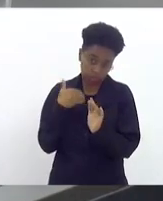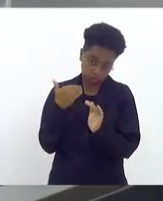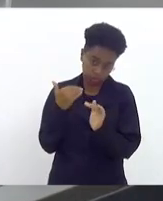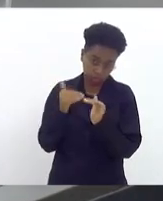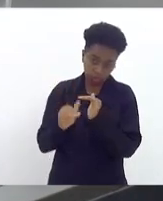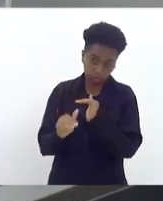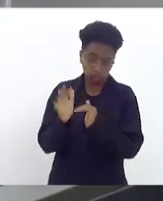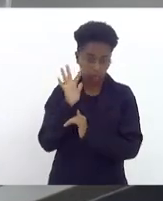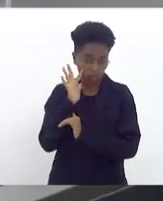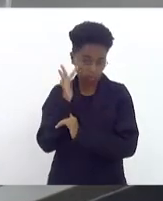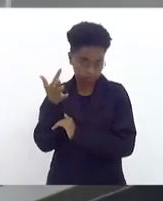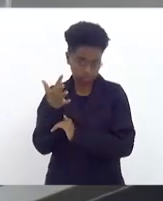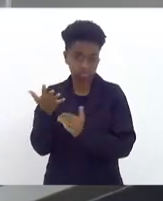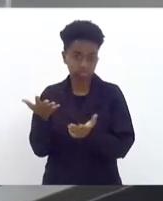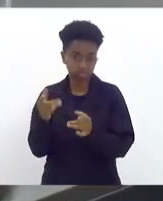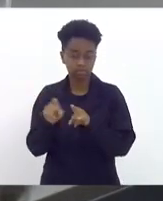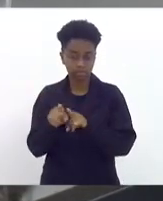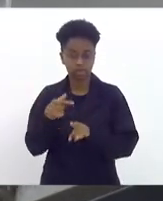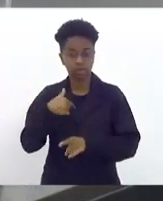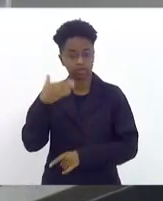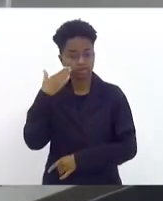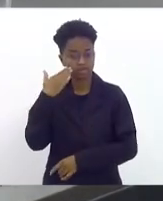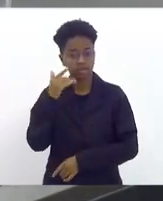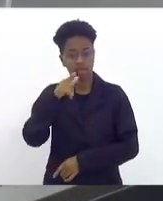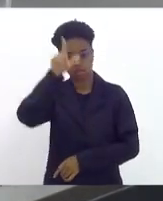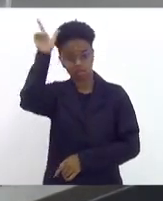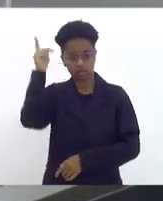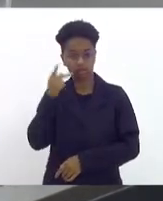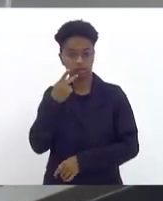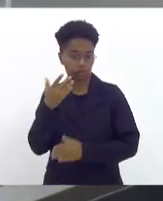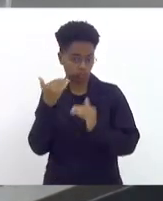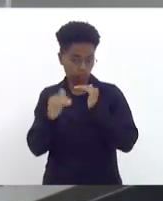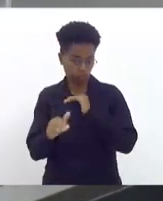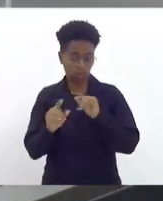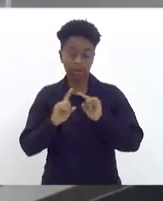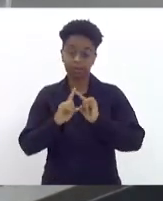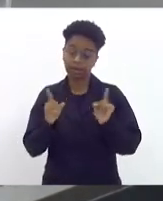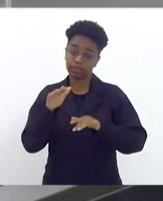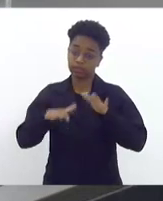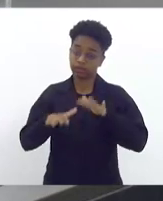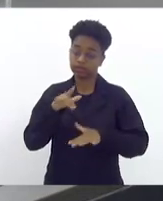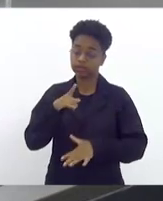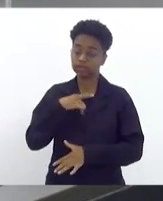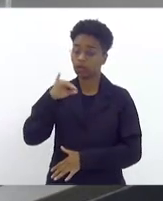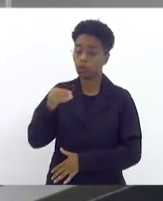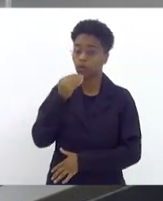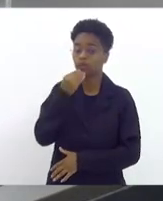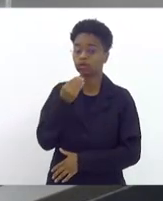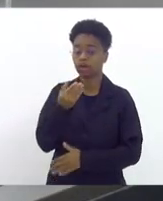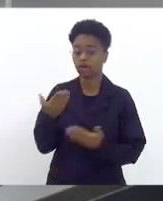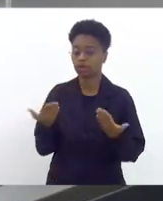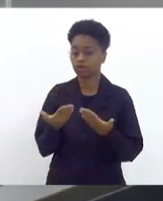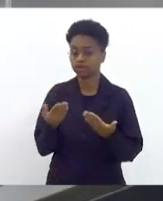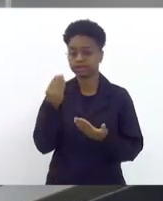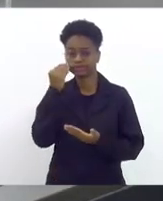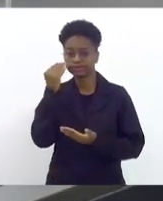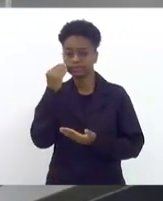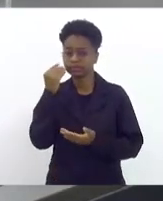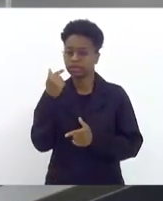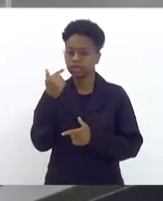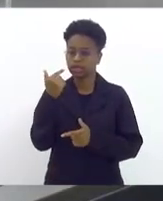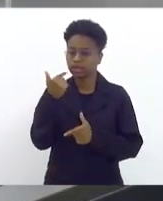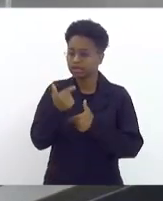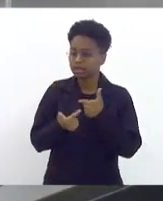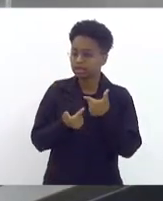discórdia da decisão assim como eu sei que Deputado Municipal também discorda mas talvez seja uma oportunidade importante até de trabalhar